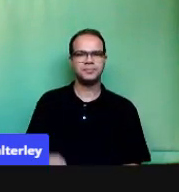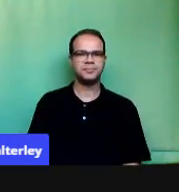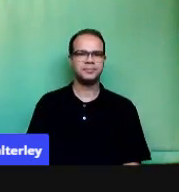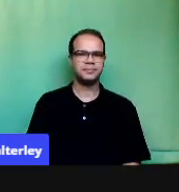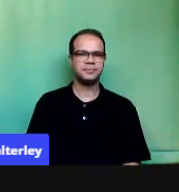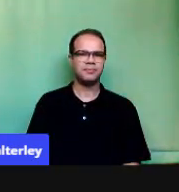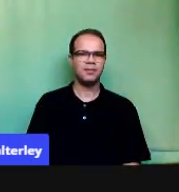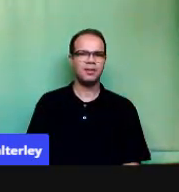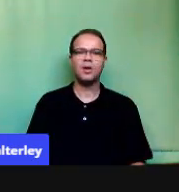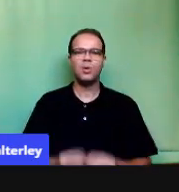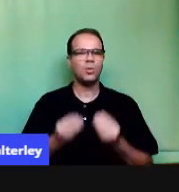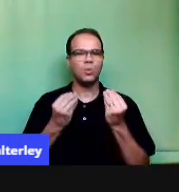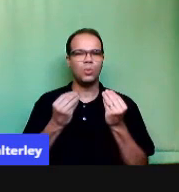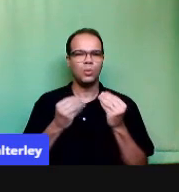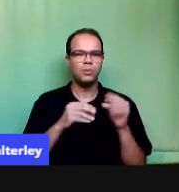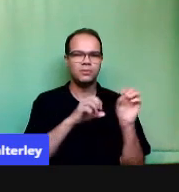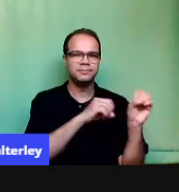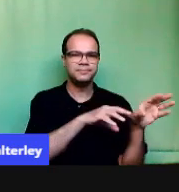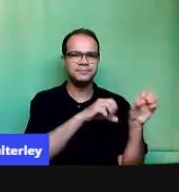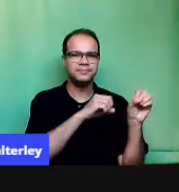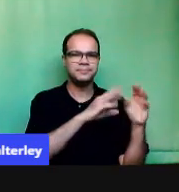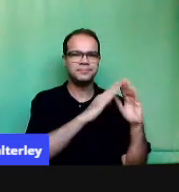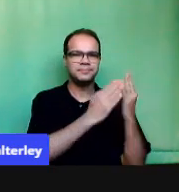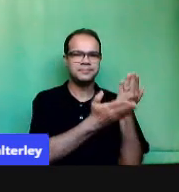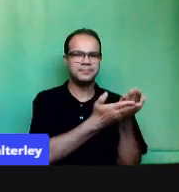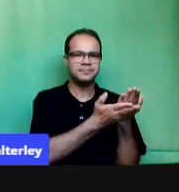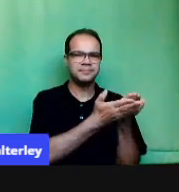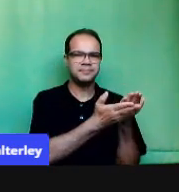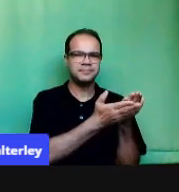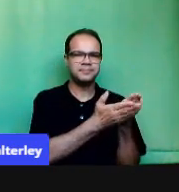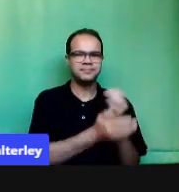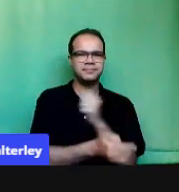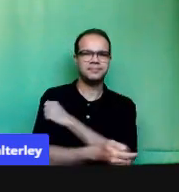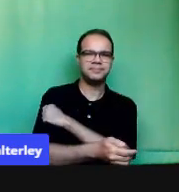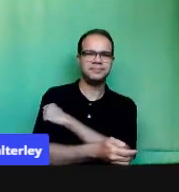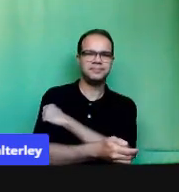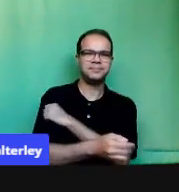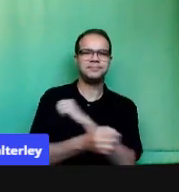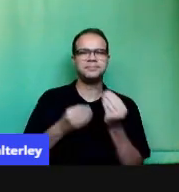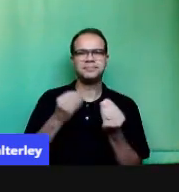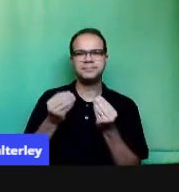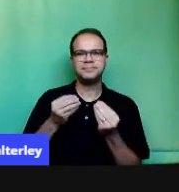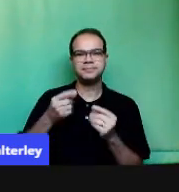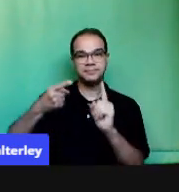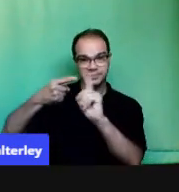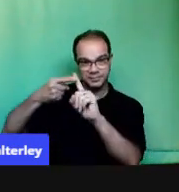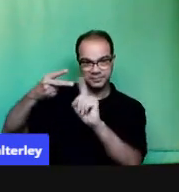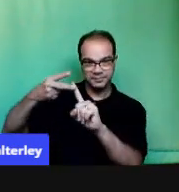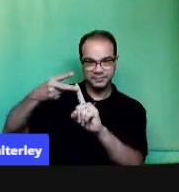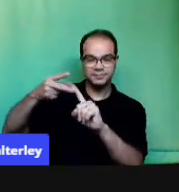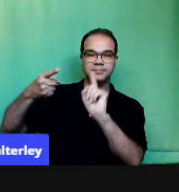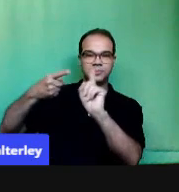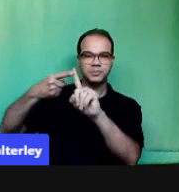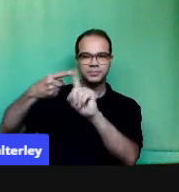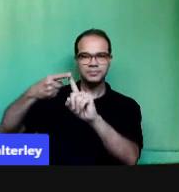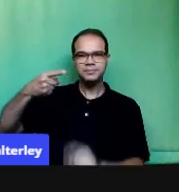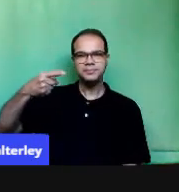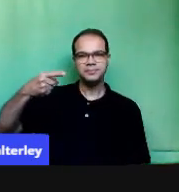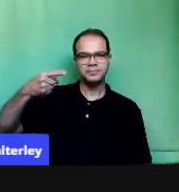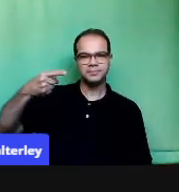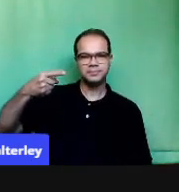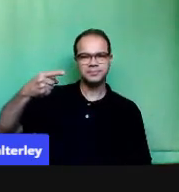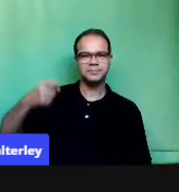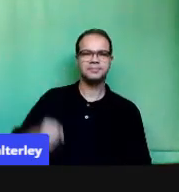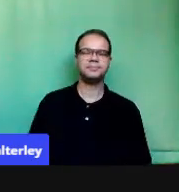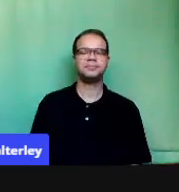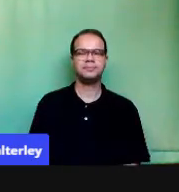empregar a metodologia ativa para os nossos alunos. Pode passar, por favor. Então, vamos lá. A primeira metodologia que